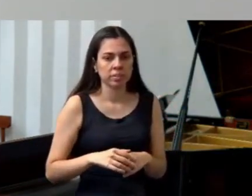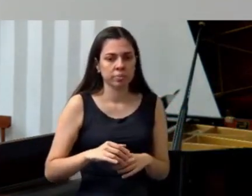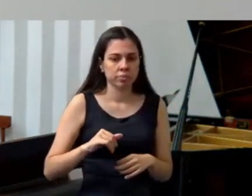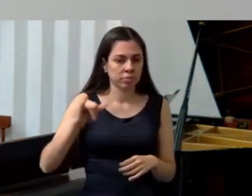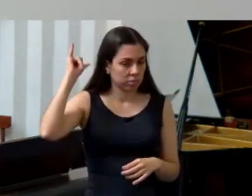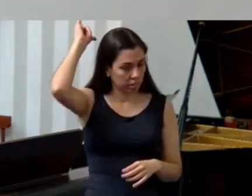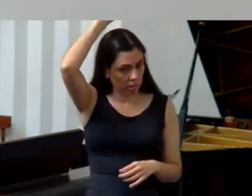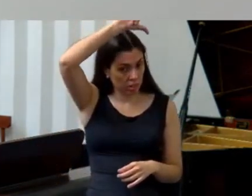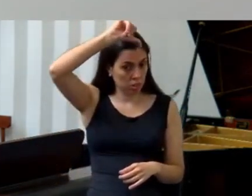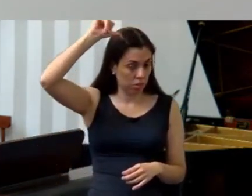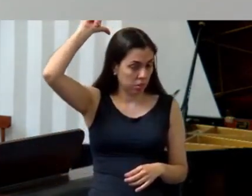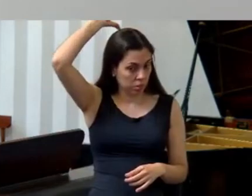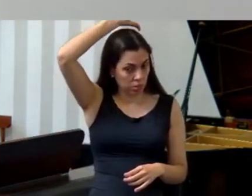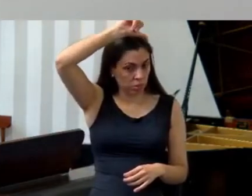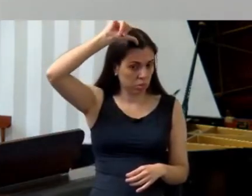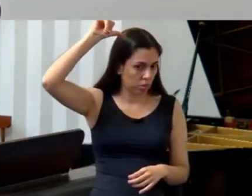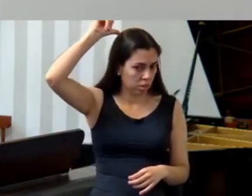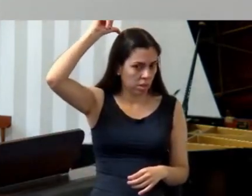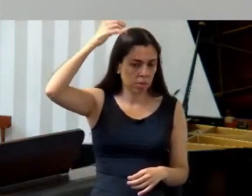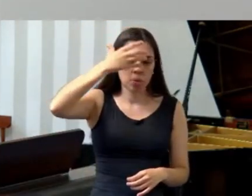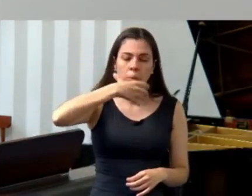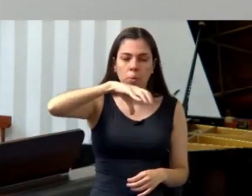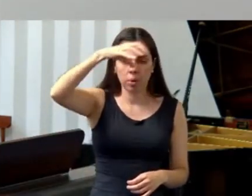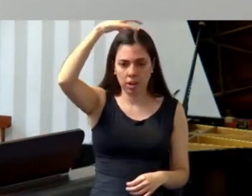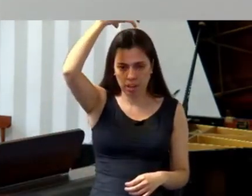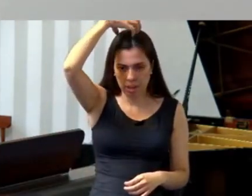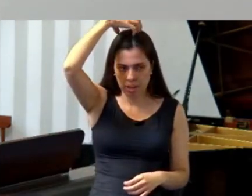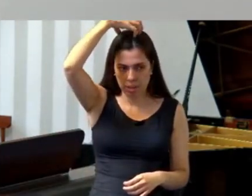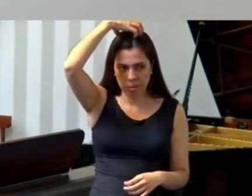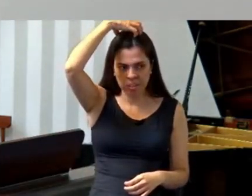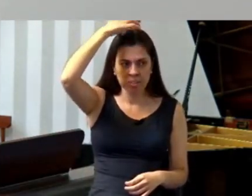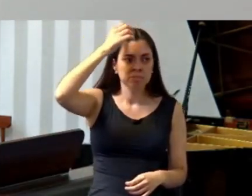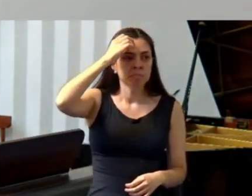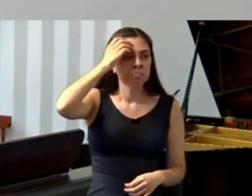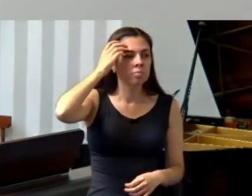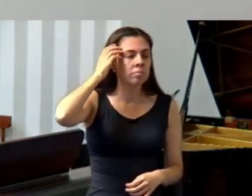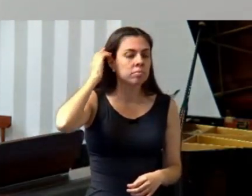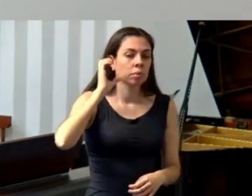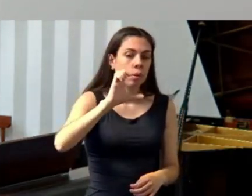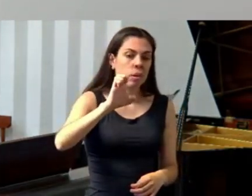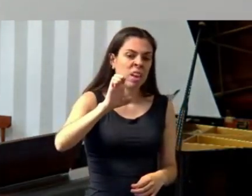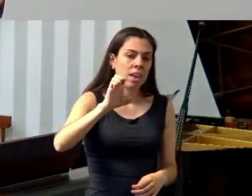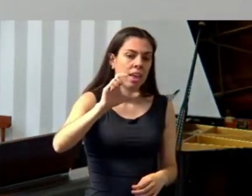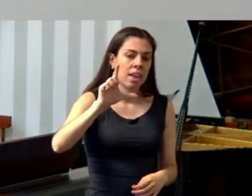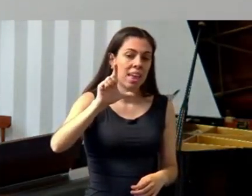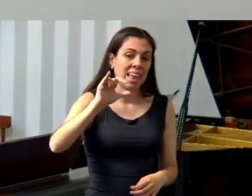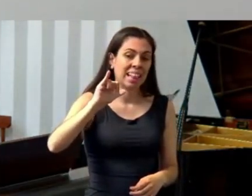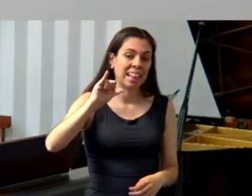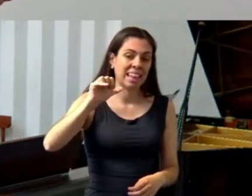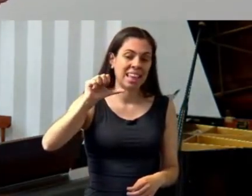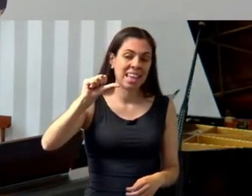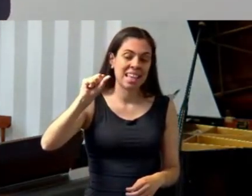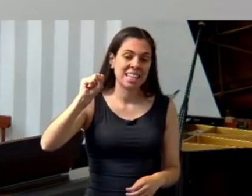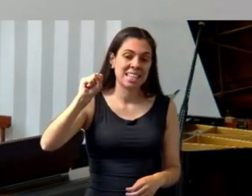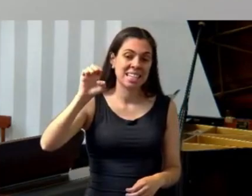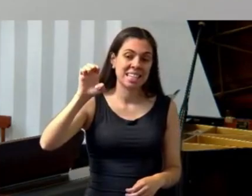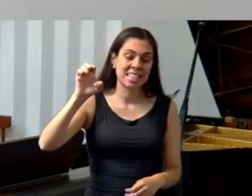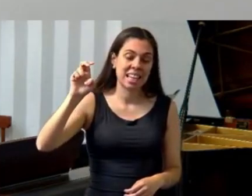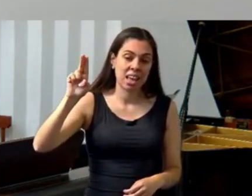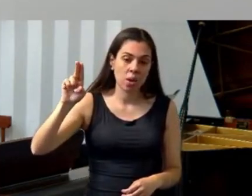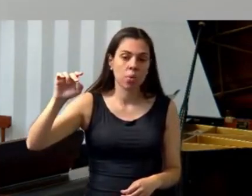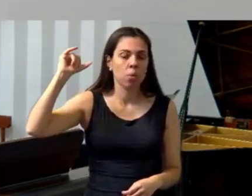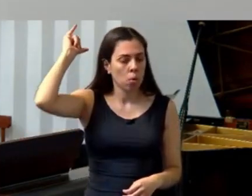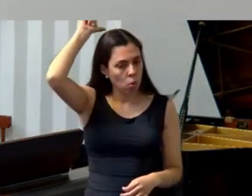Síria. Jeú, filho de Nissim, ungirás rei sobre Israel. Eliseu, profeta em teu lugar. Cumpre a tua